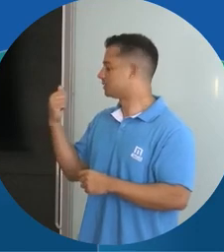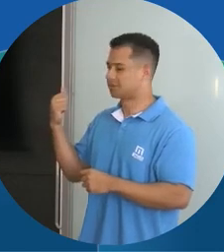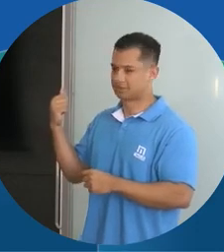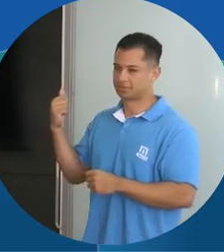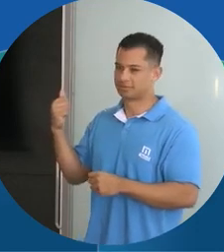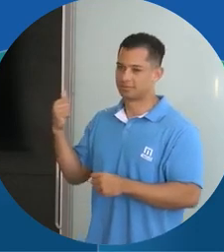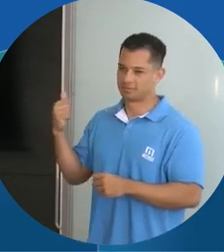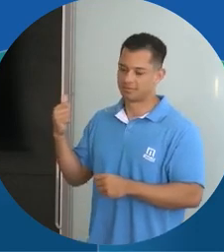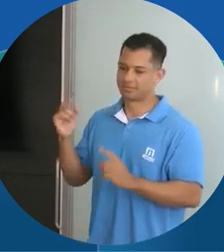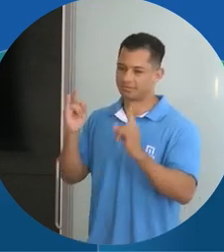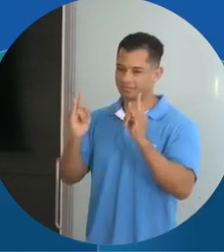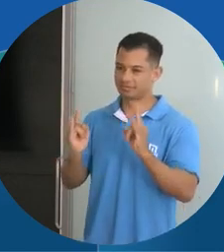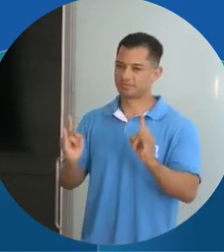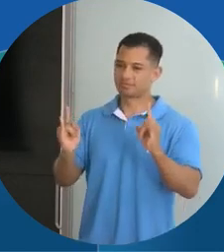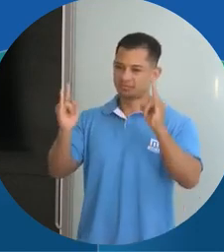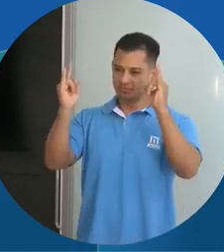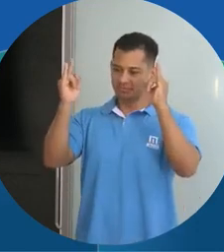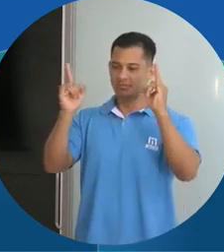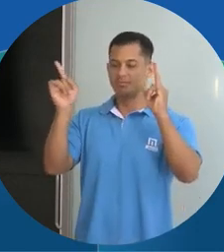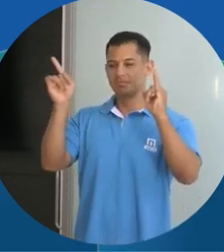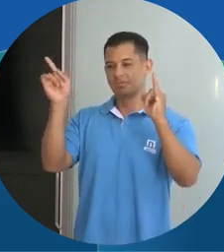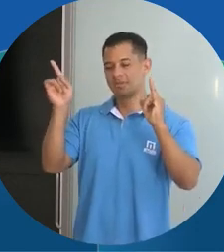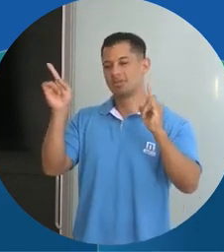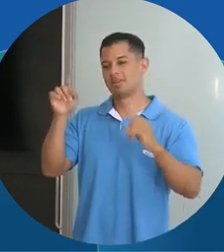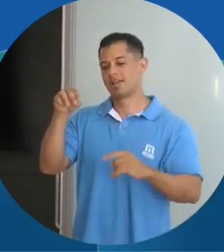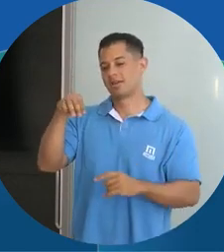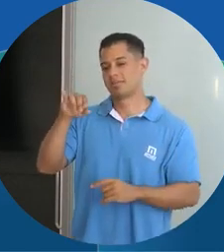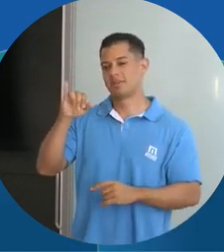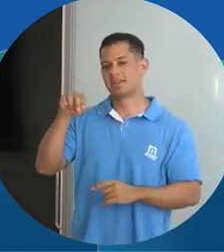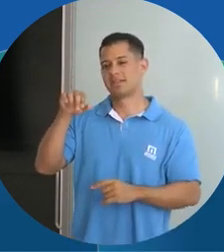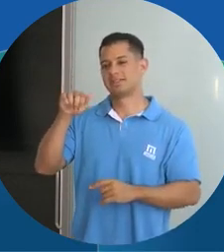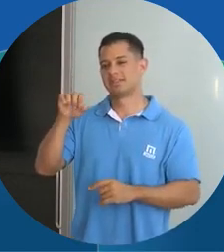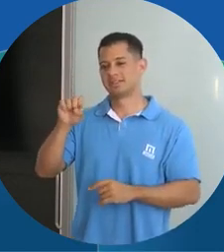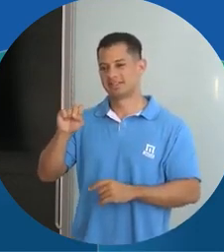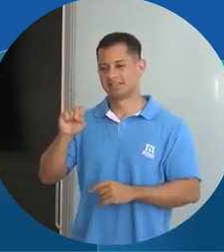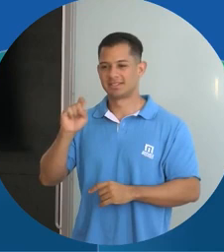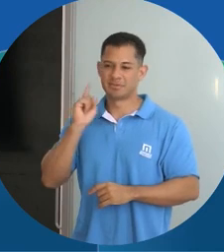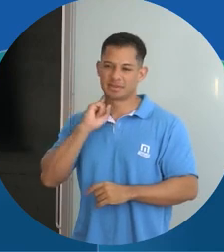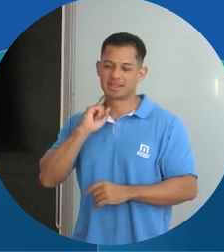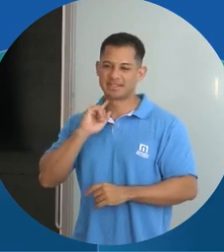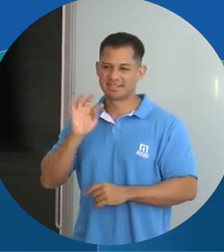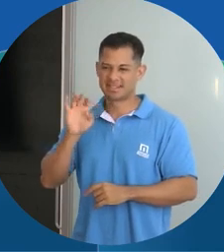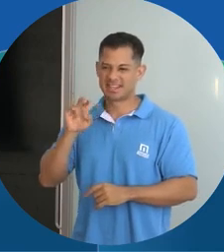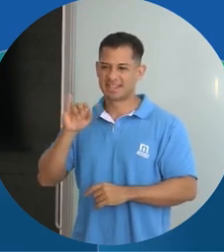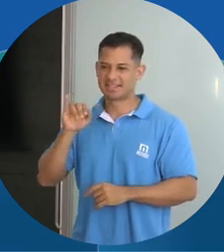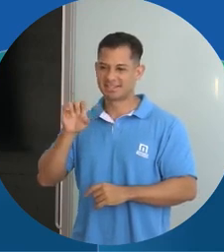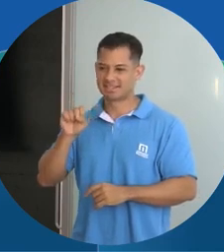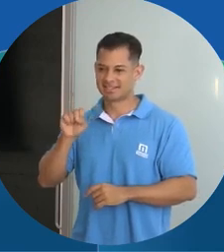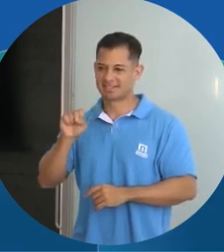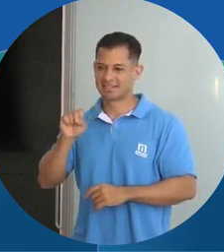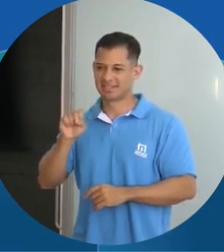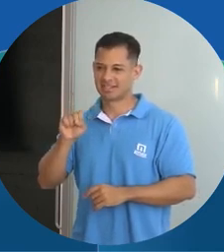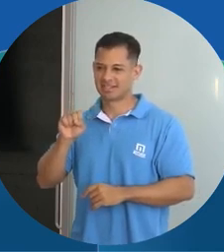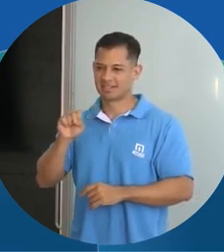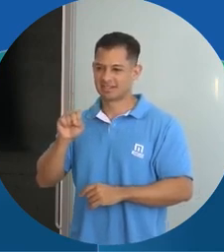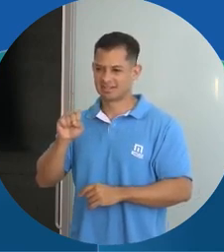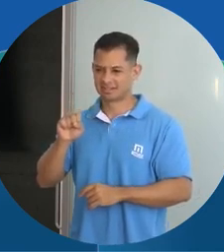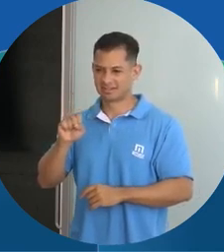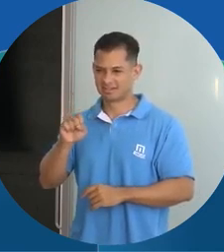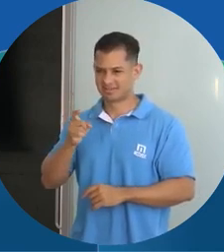essa edificação aqui, isso aqui é o Minas Tênis Clube 1, para quem é de Belo Horizonte, né? Acho que todo mundo conhece ali na Rua da Bahia.